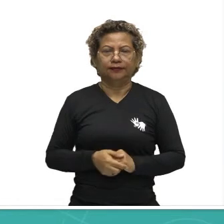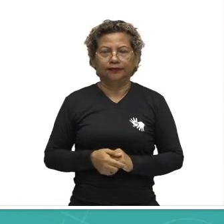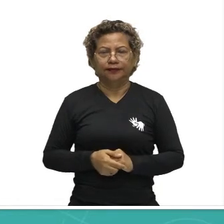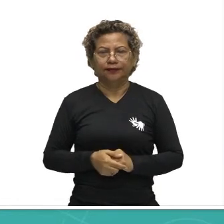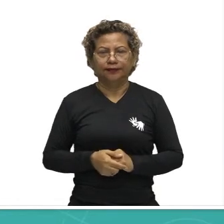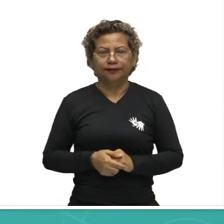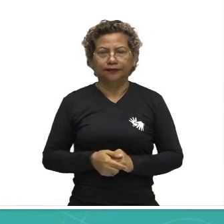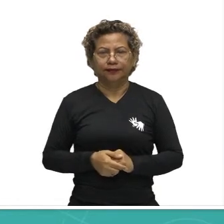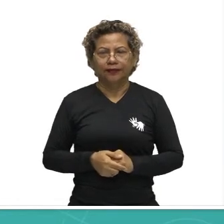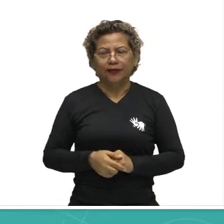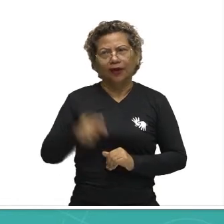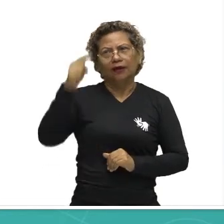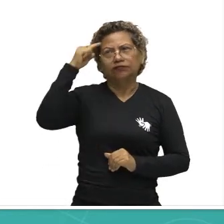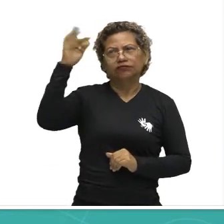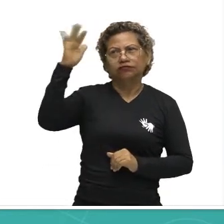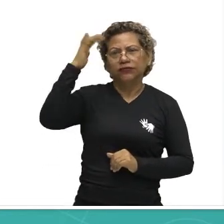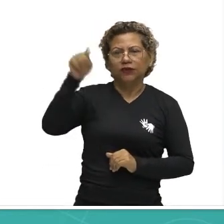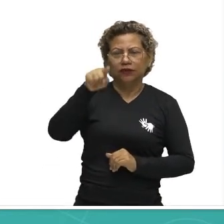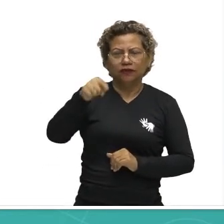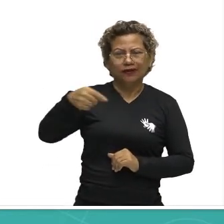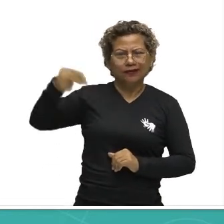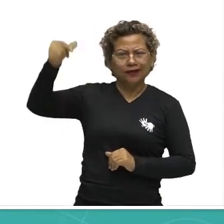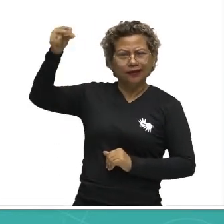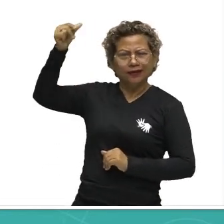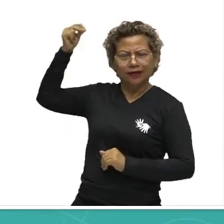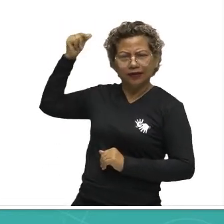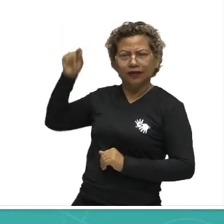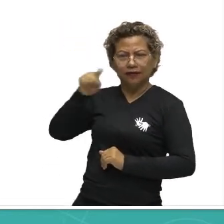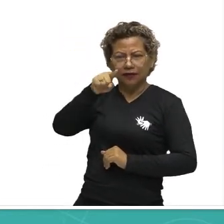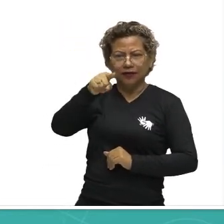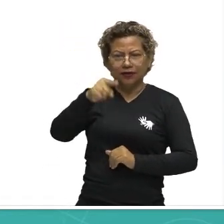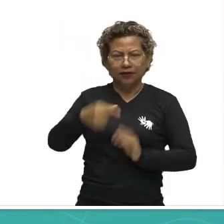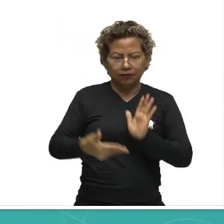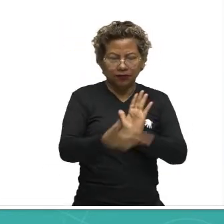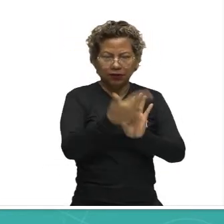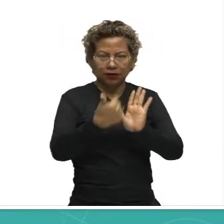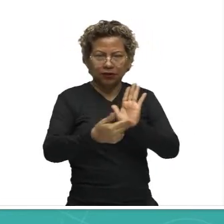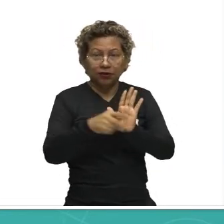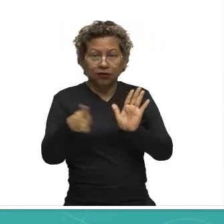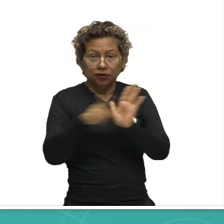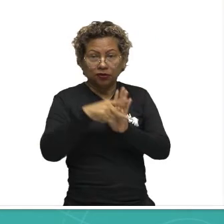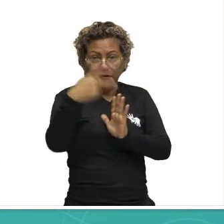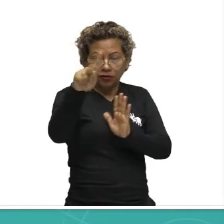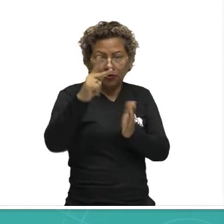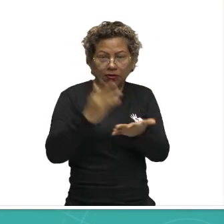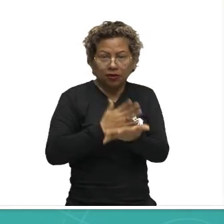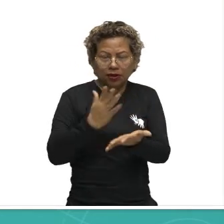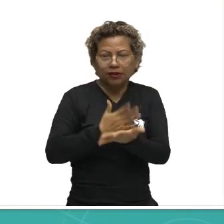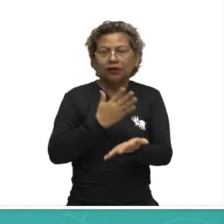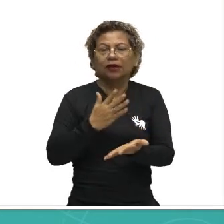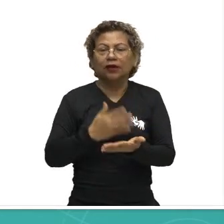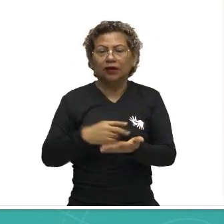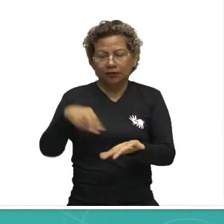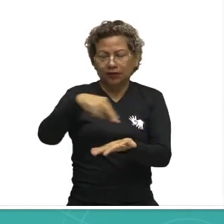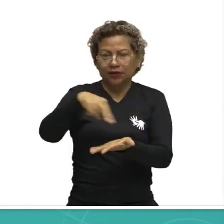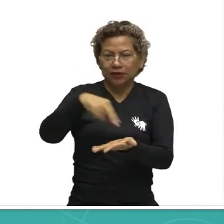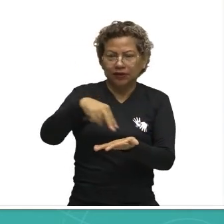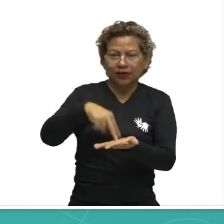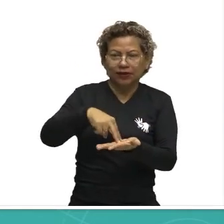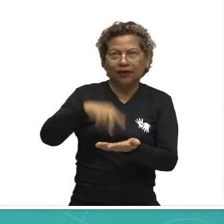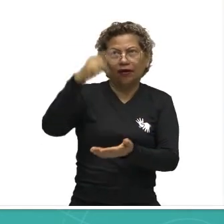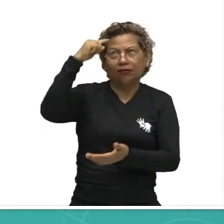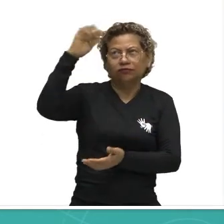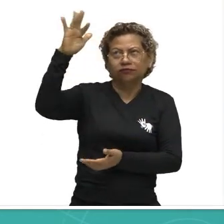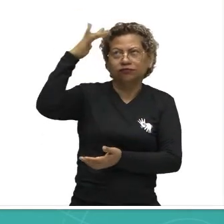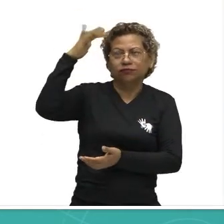que você está vivendo na pré-história. Faça um desenho em seu caderno representando a dança das pessoas nesse momento